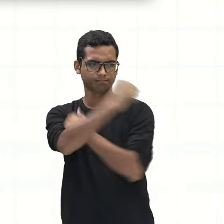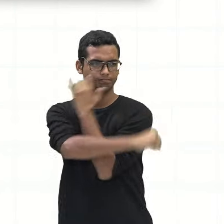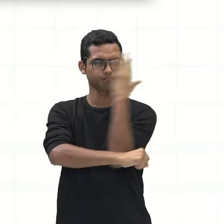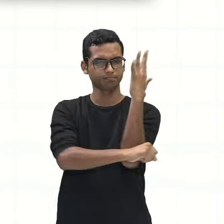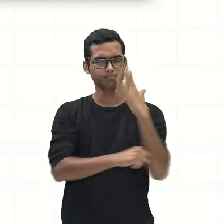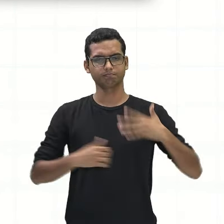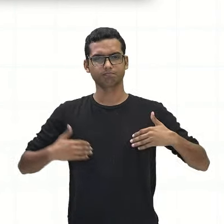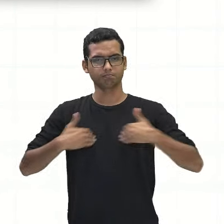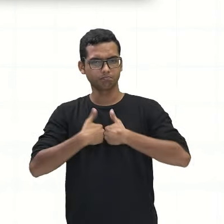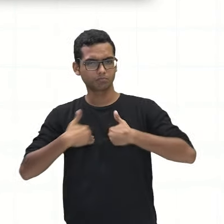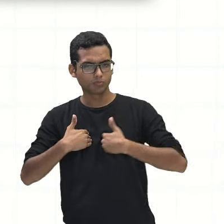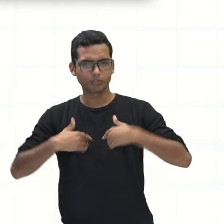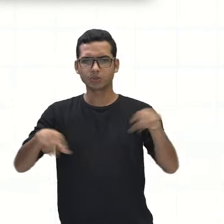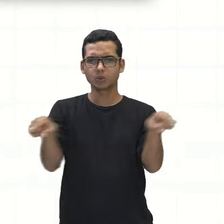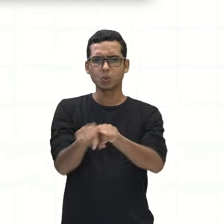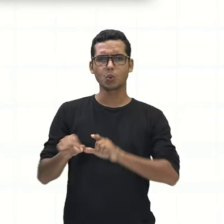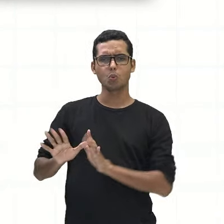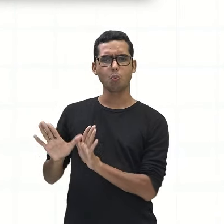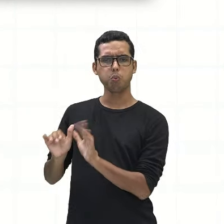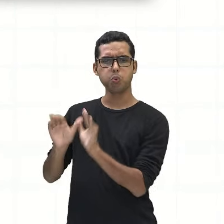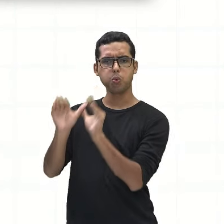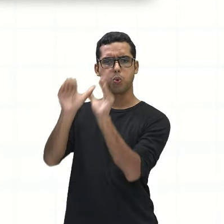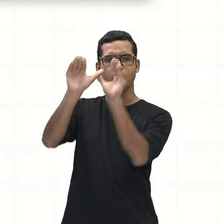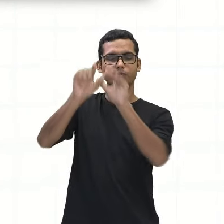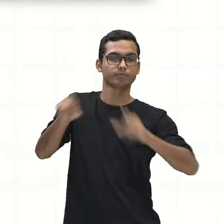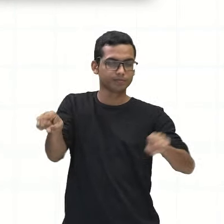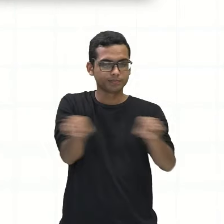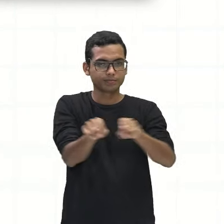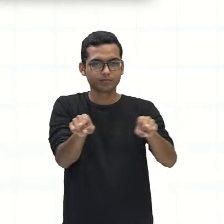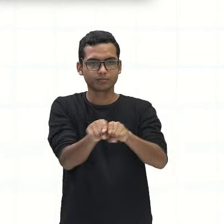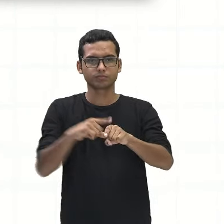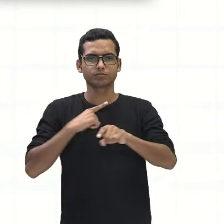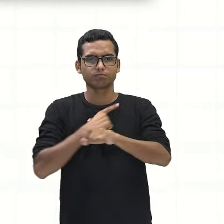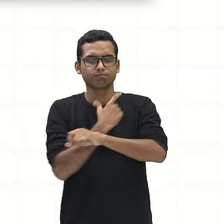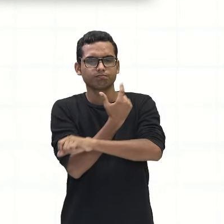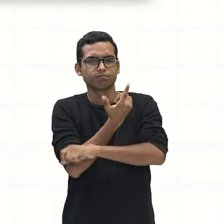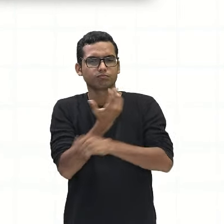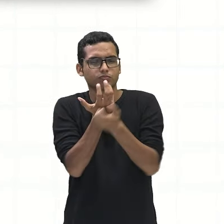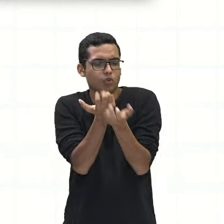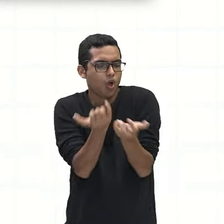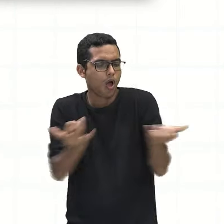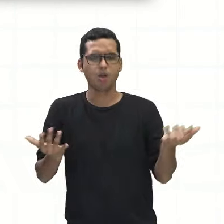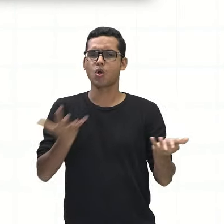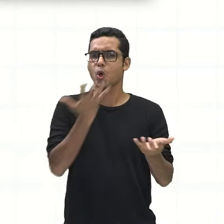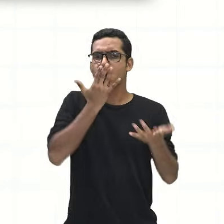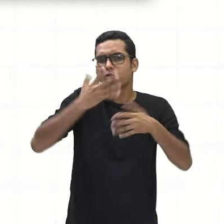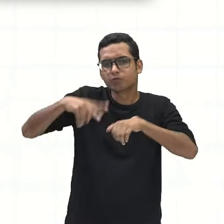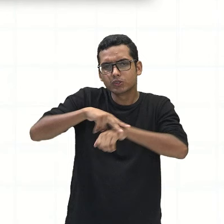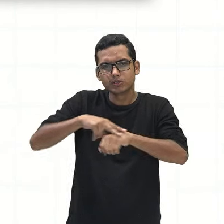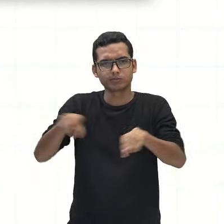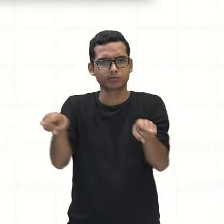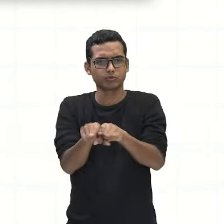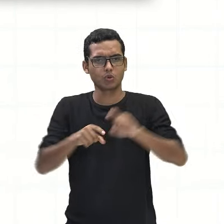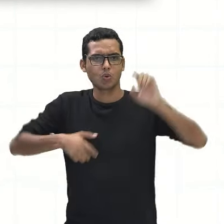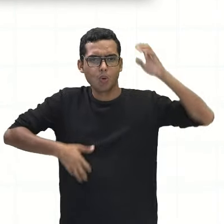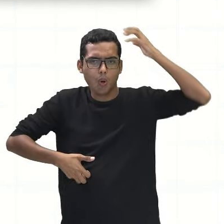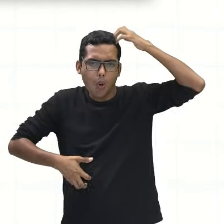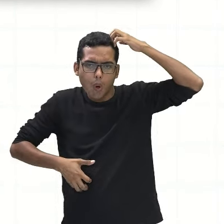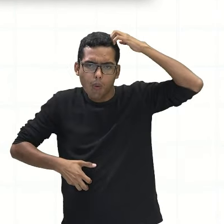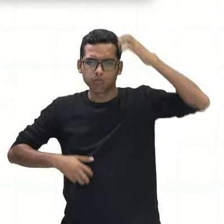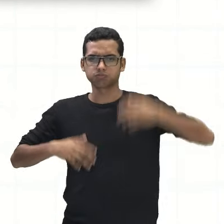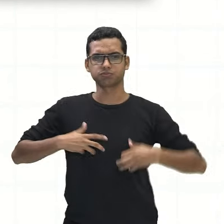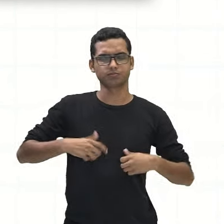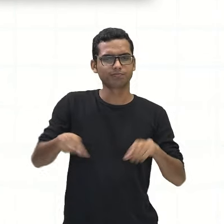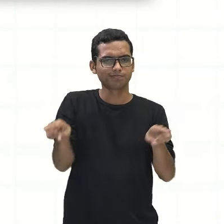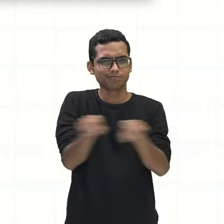aqui pássaros, temos plantas, temos uma mata verde, temos aqui o macaco, árvores.